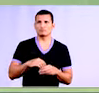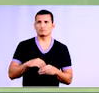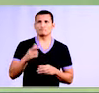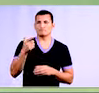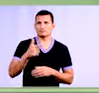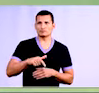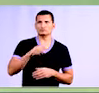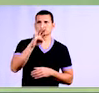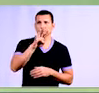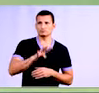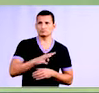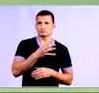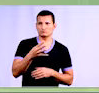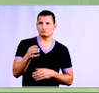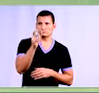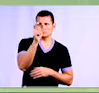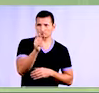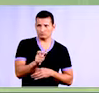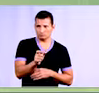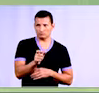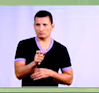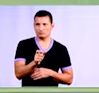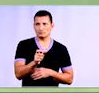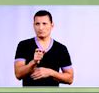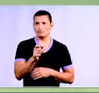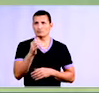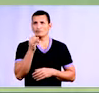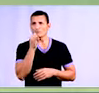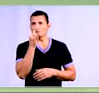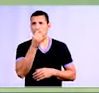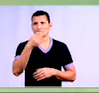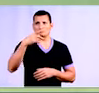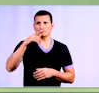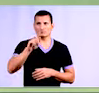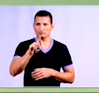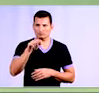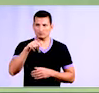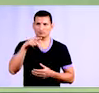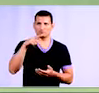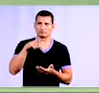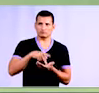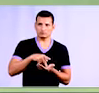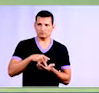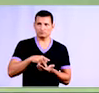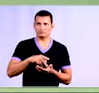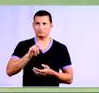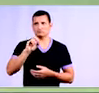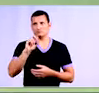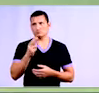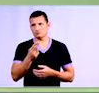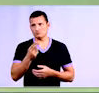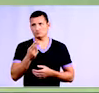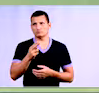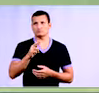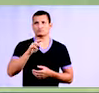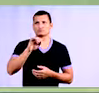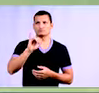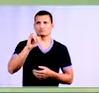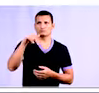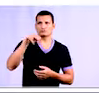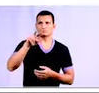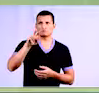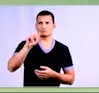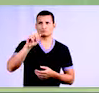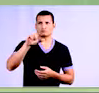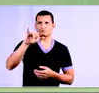paginação para informar se a página é válida ou se ela é inválida.